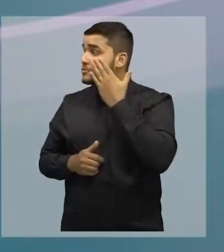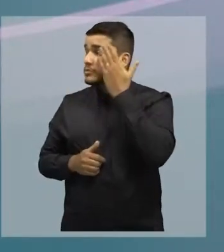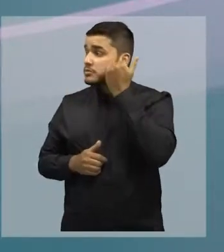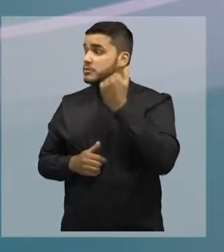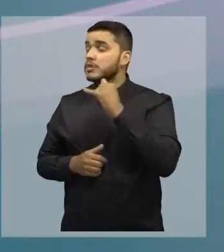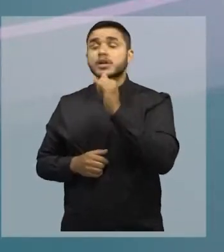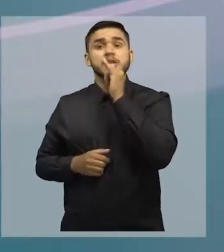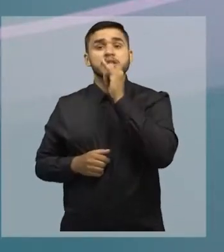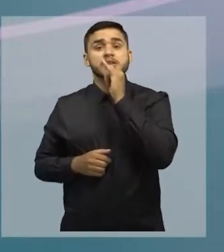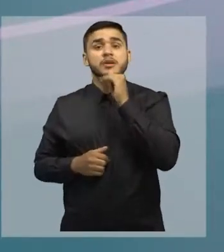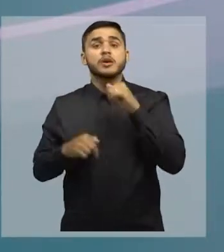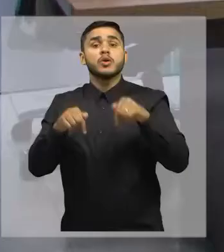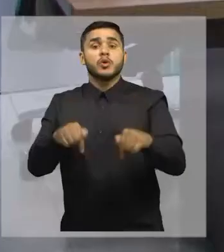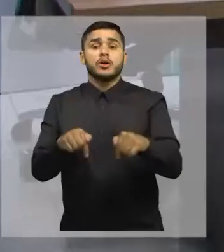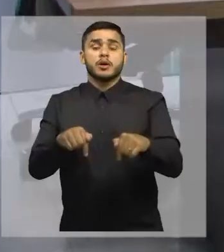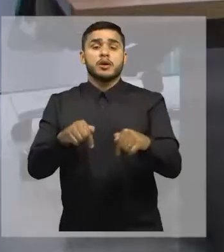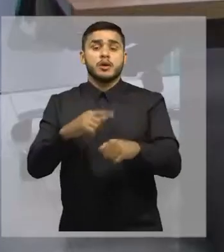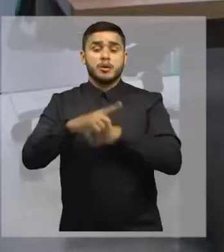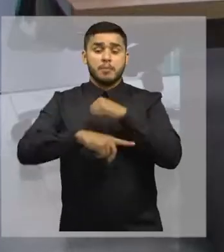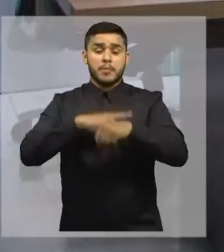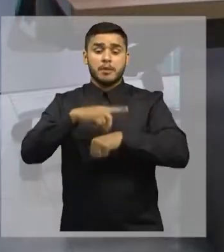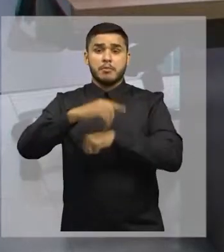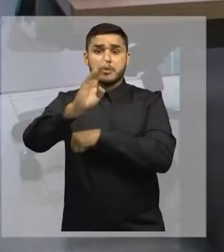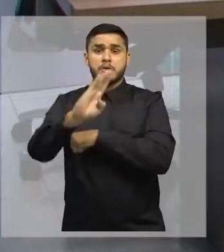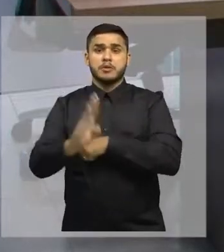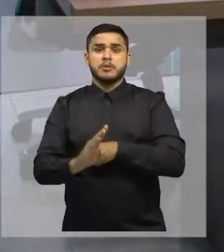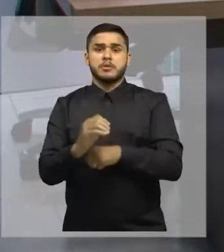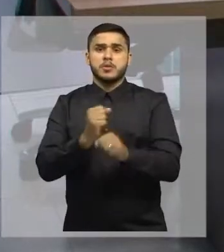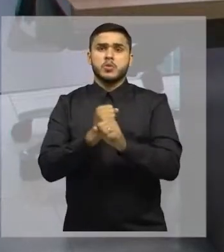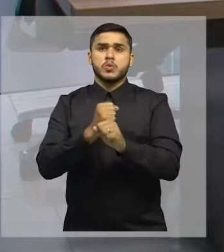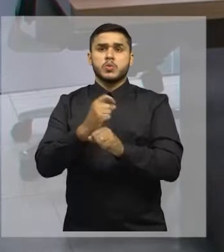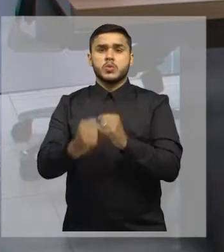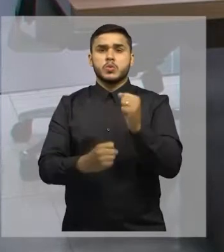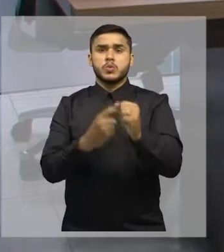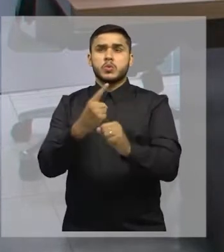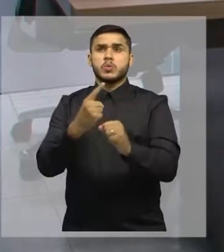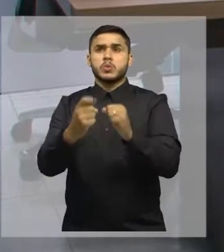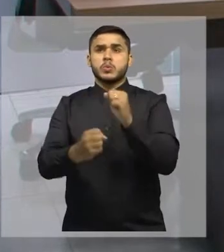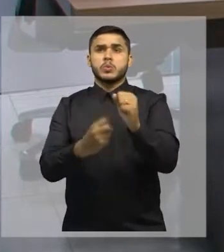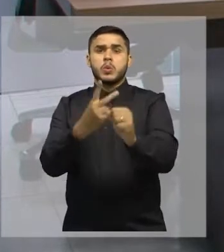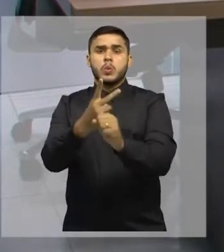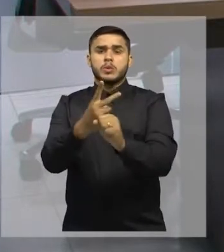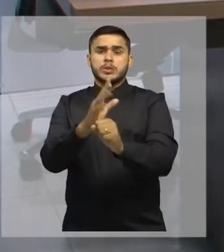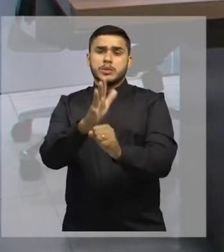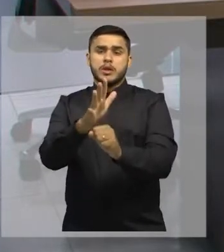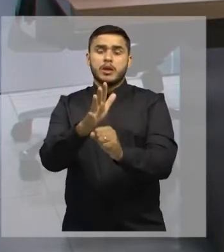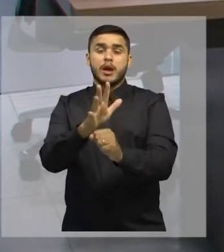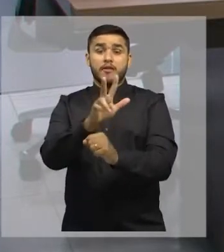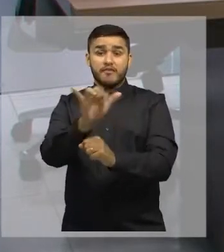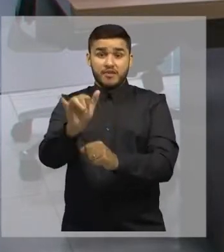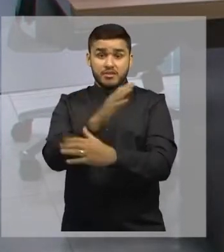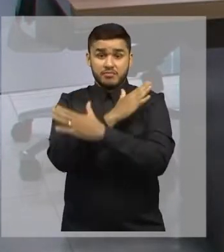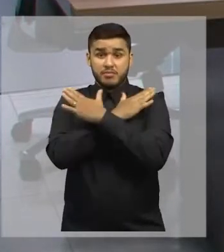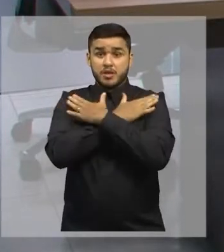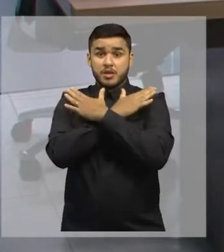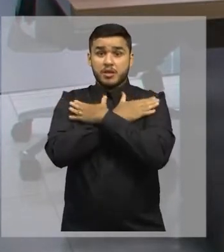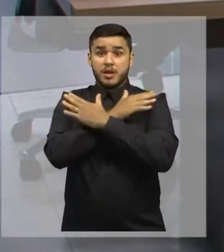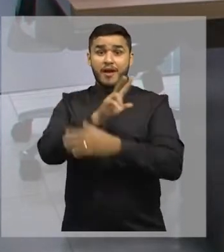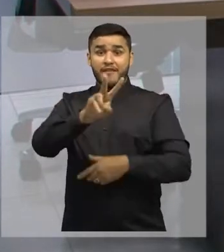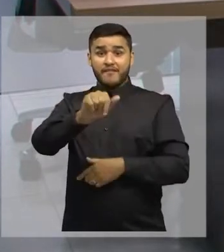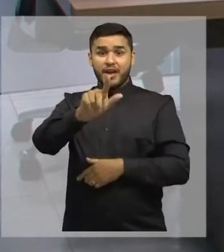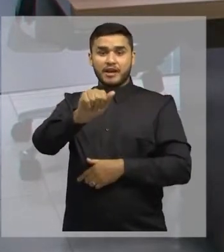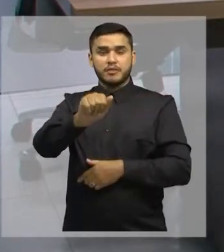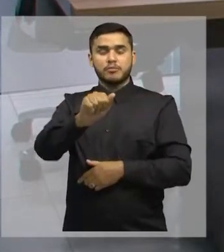resolver o problema do desemprego em 2 anos, porque a capacidade instalada ociosa, só a capacidade